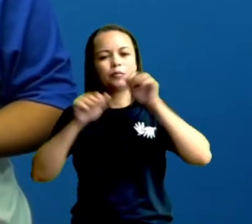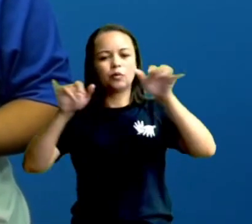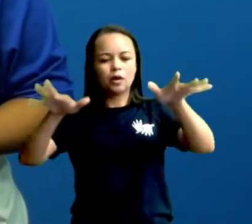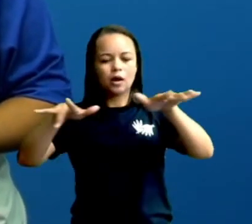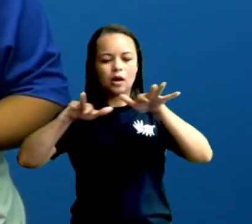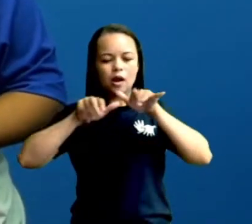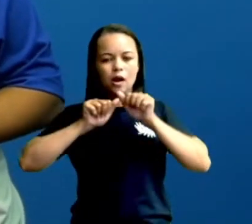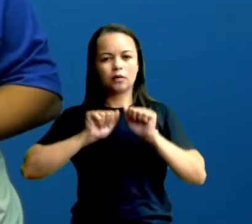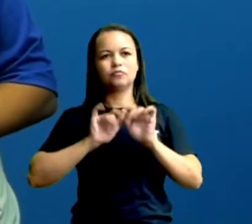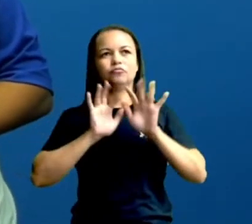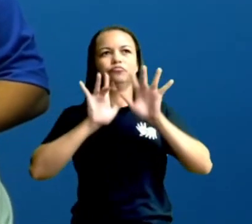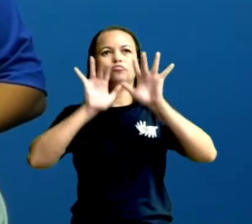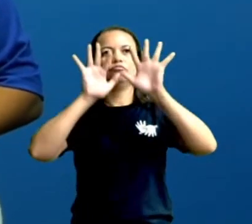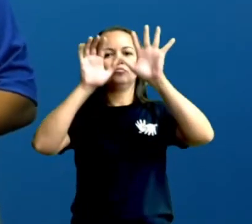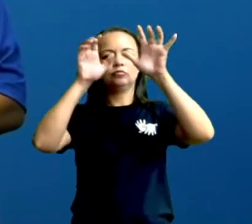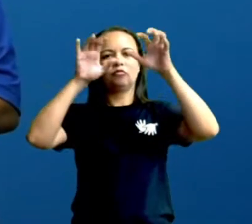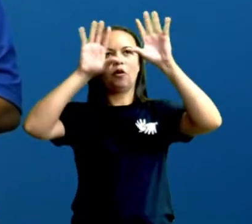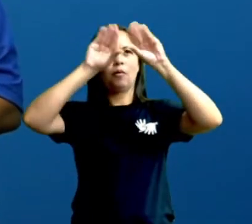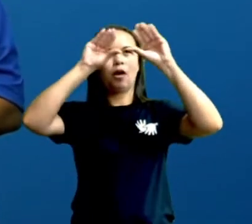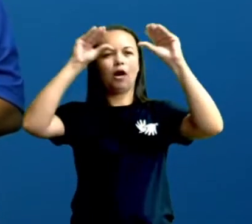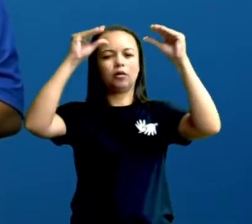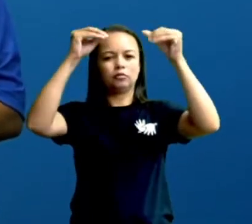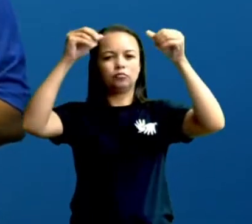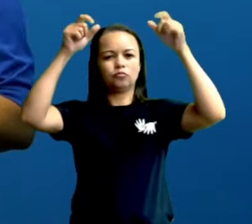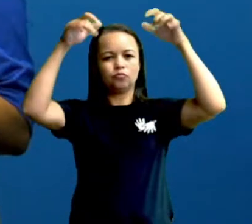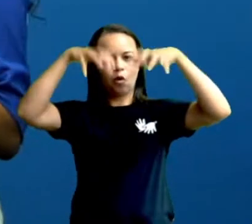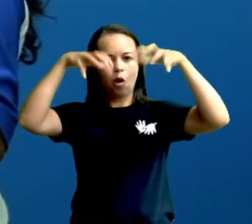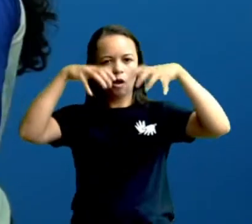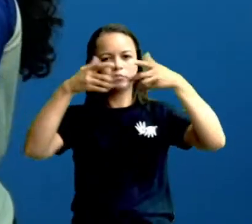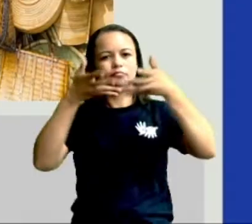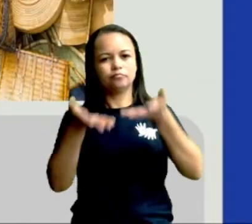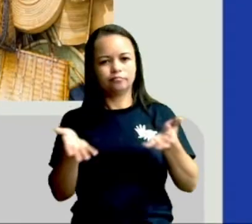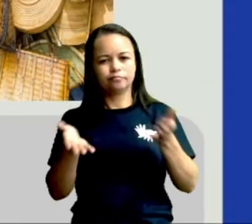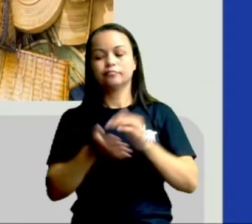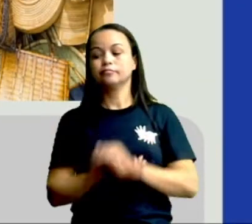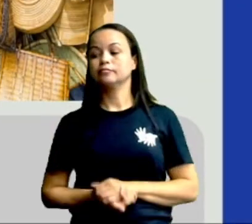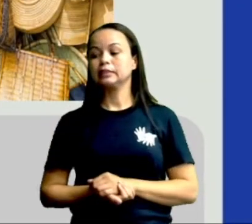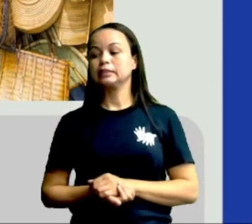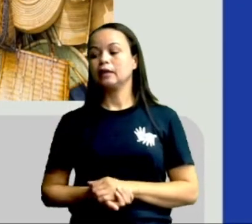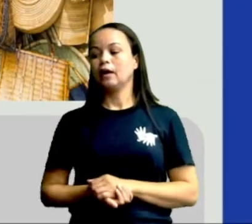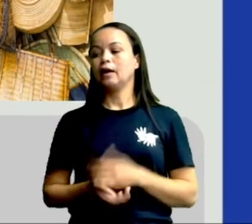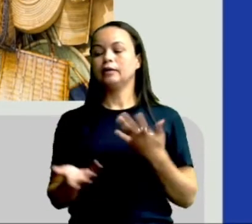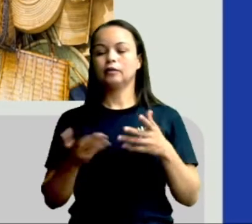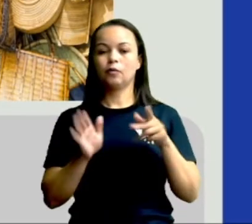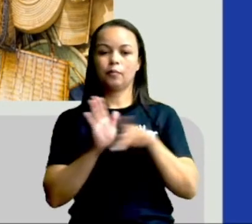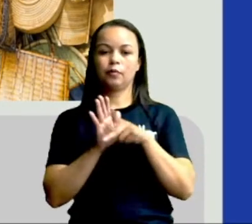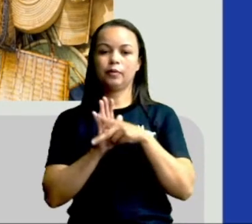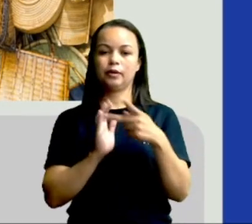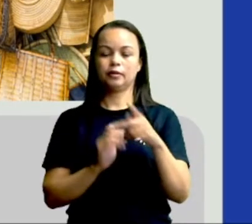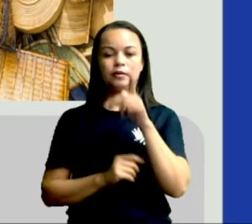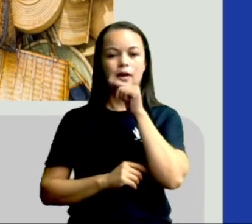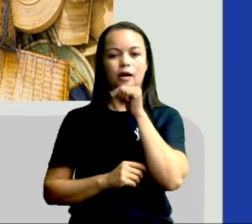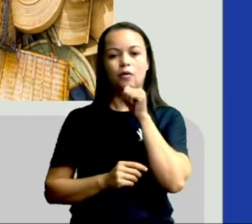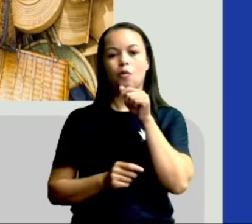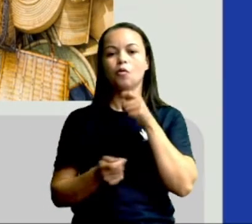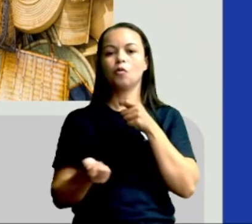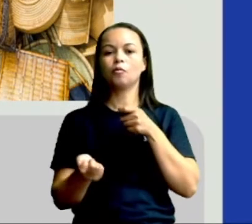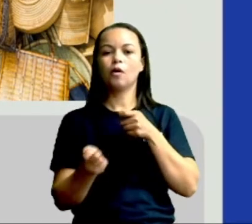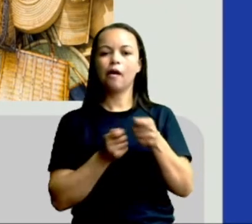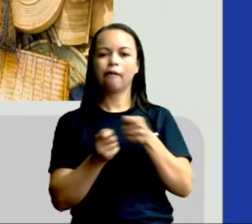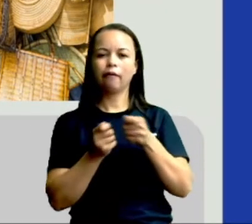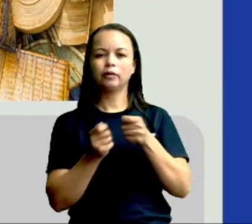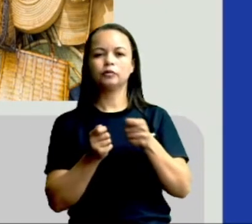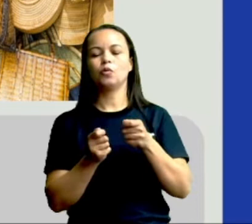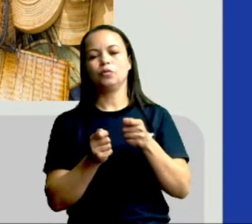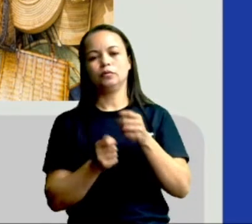sobe, em forma de vapor para poder chegar até as nuvens. E as propriedades, são a água, ela serve como regulador